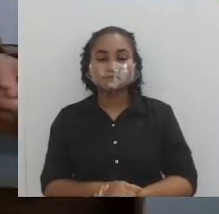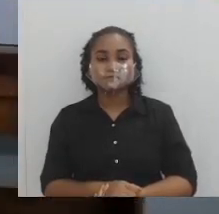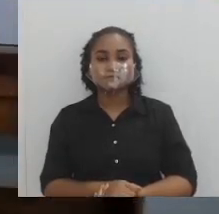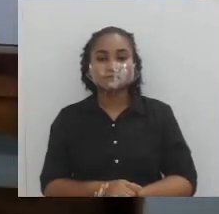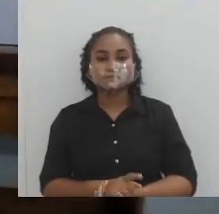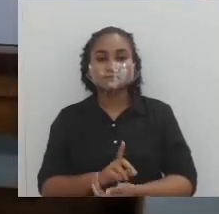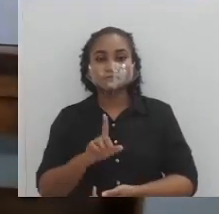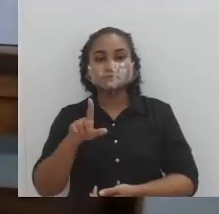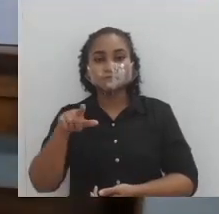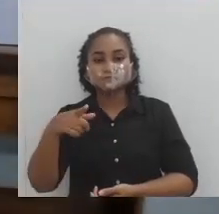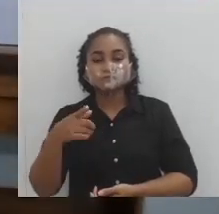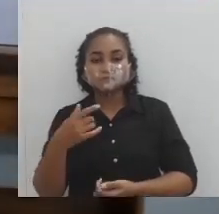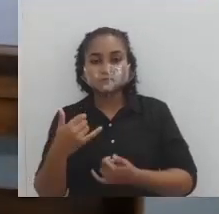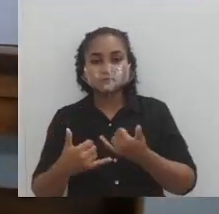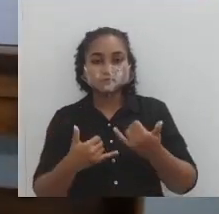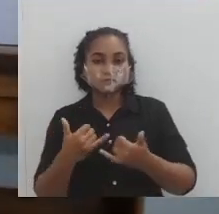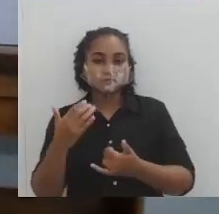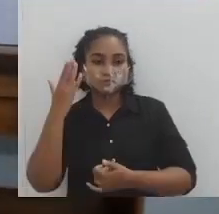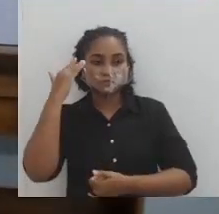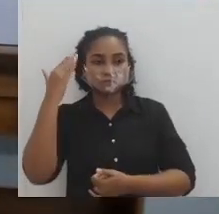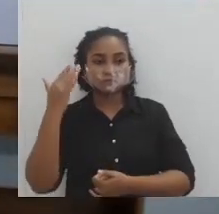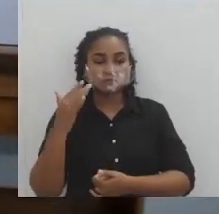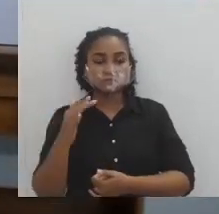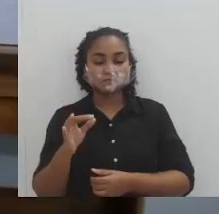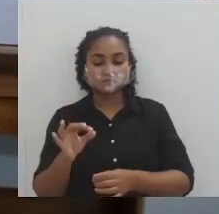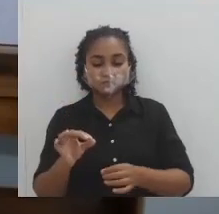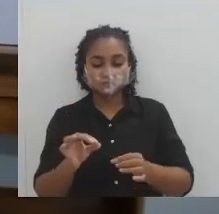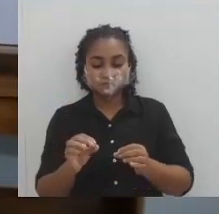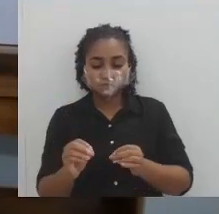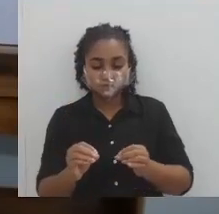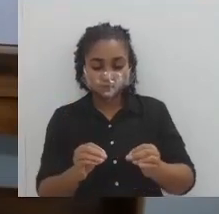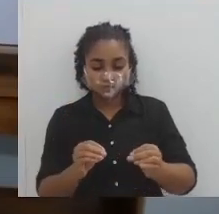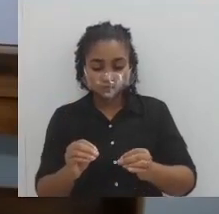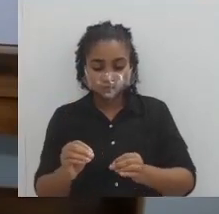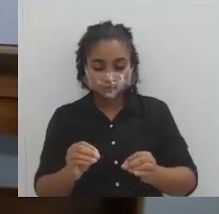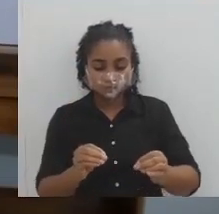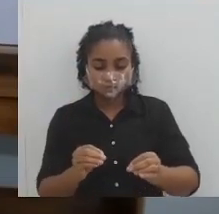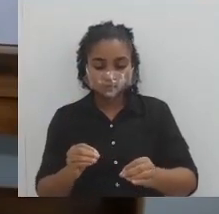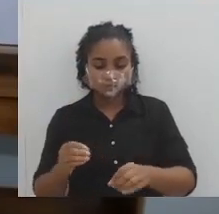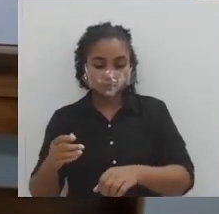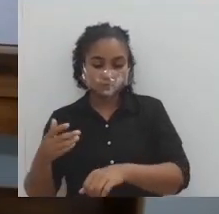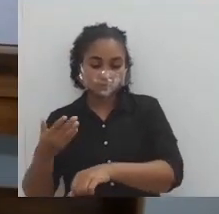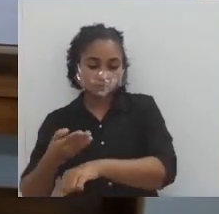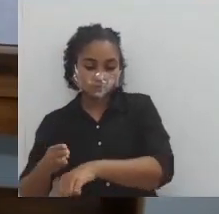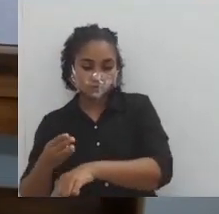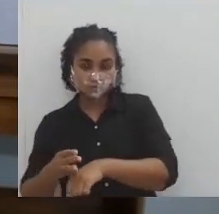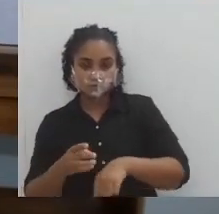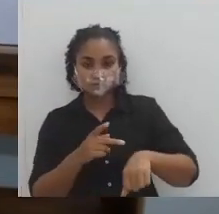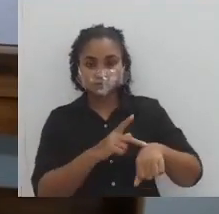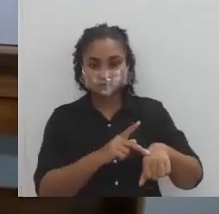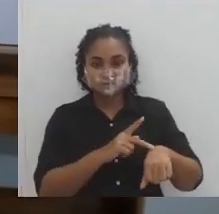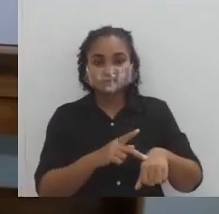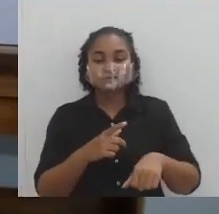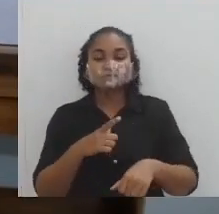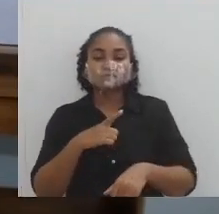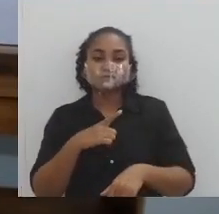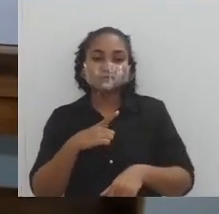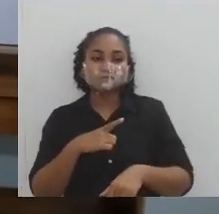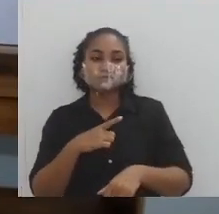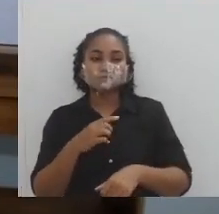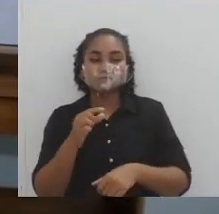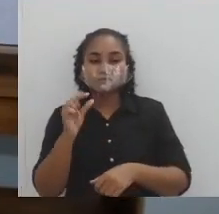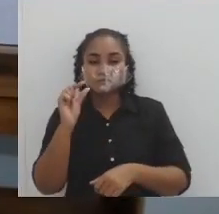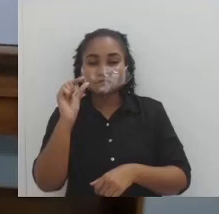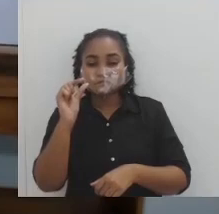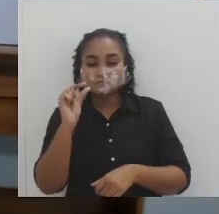Temos aqui outro também muito famoso, que é a Dama. Esse pequenininho, e ele tem a peça